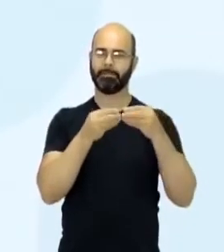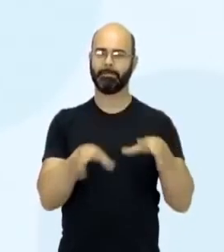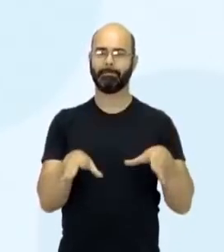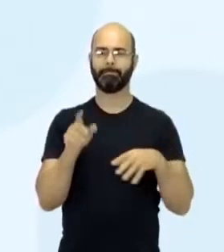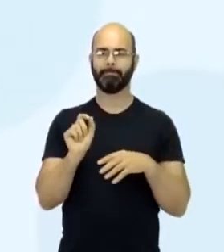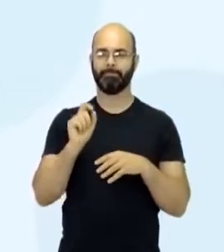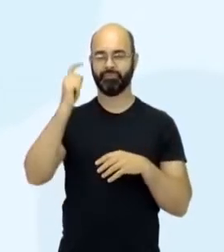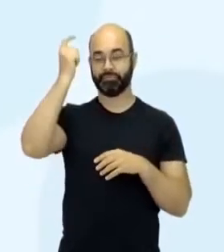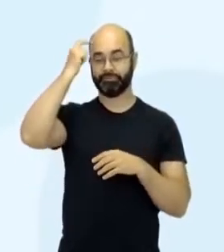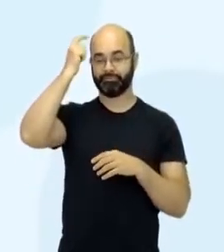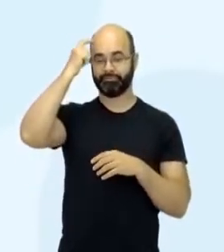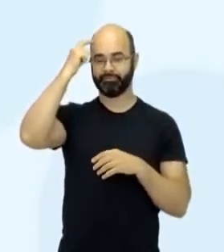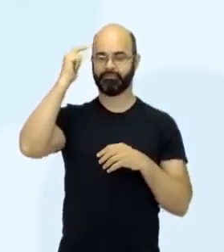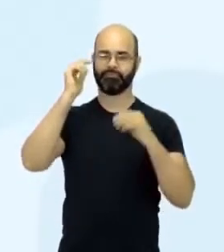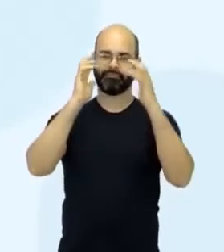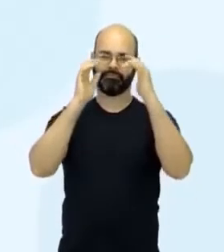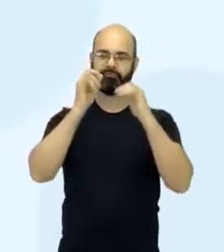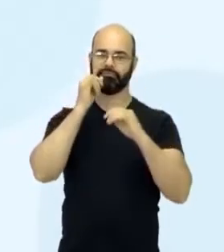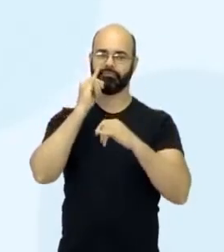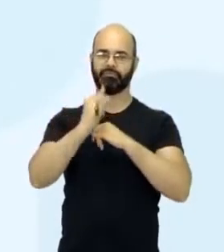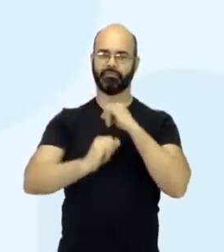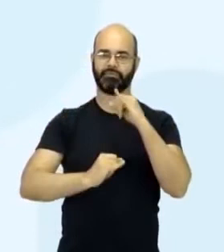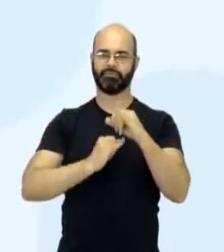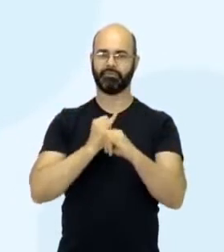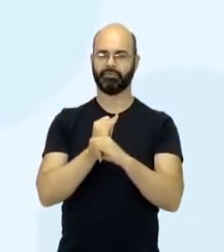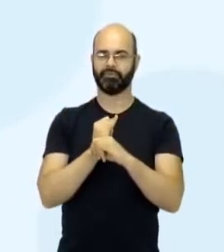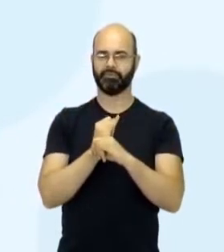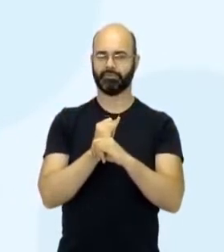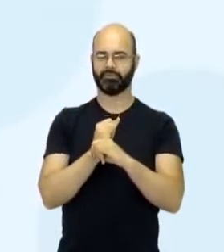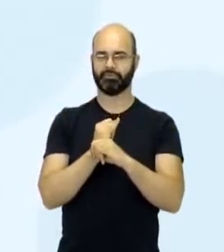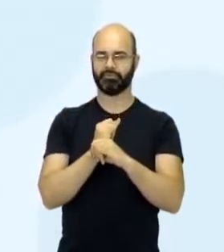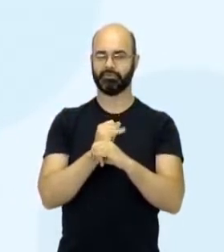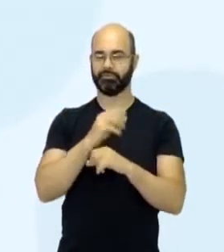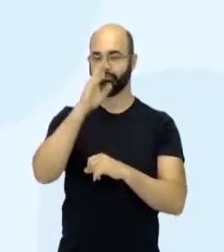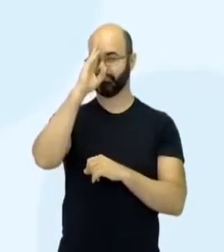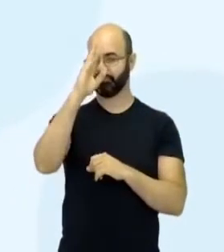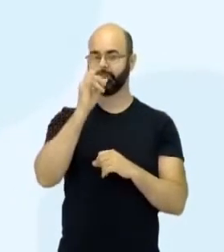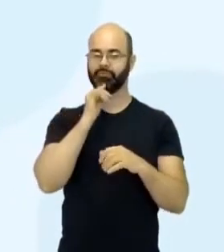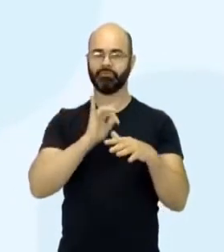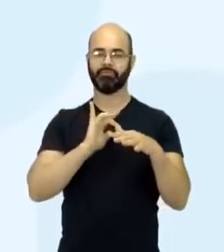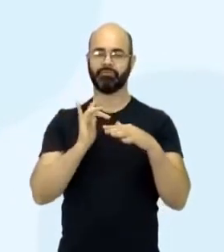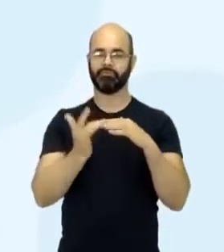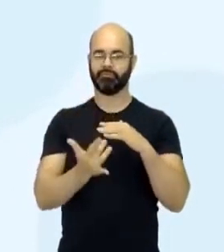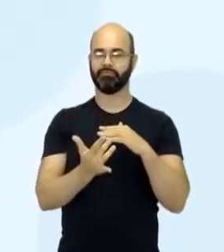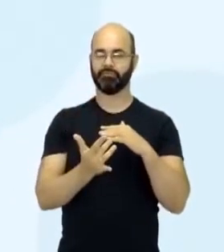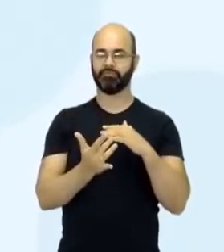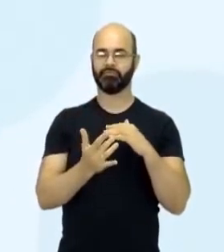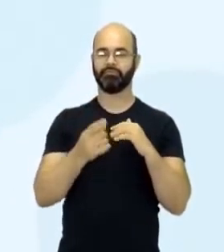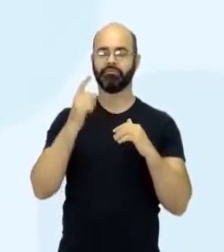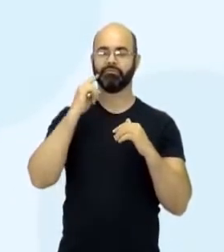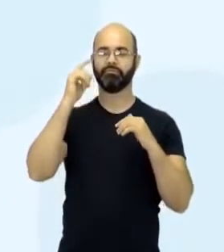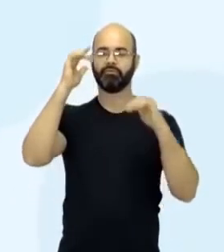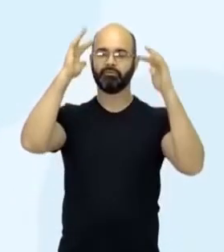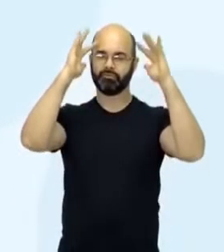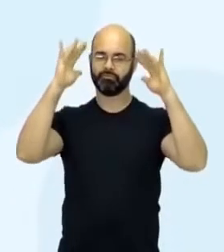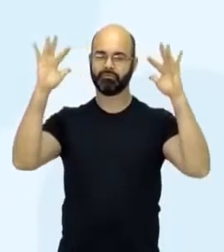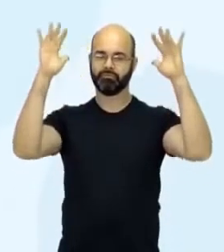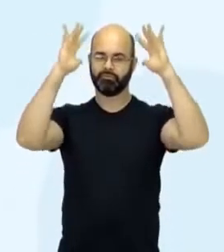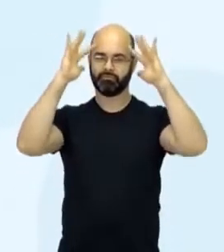Malefícios cognitivos. A internet e, principalmente, as redes sociais propiciam a dispersão e a